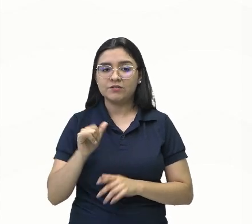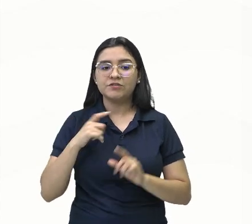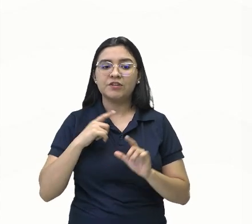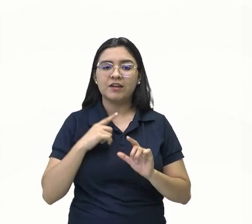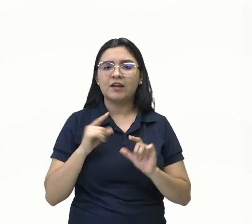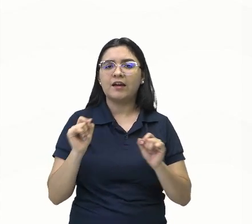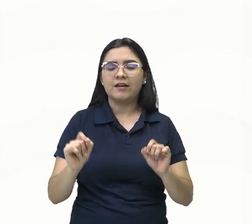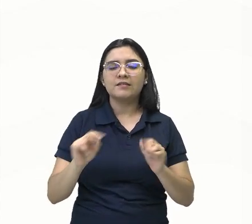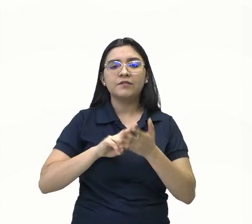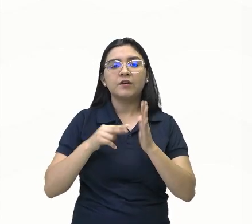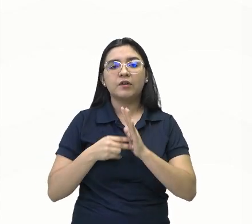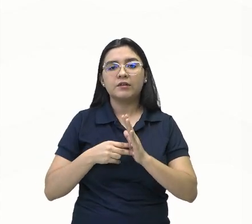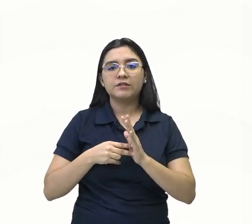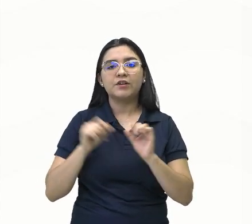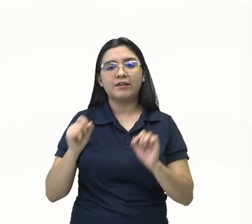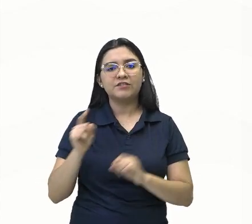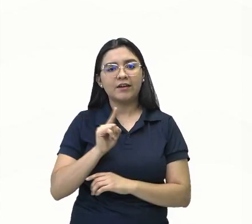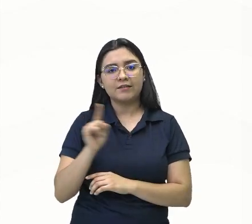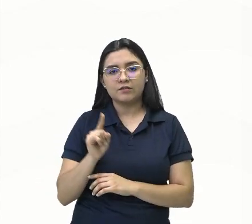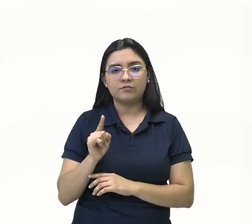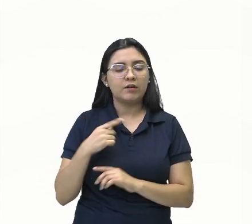duas vezes, tá bom?